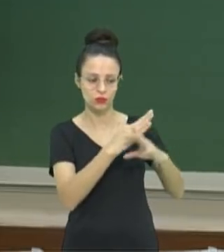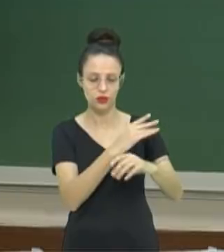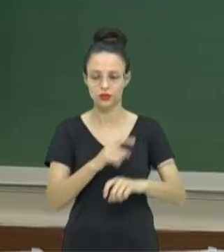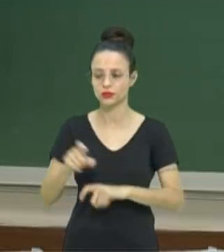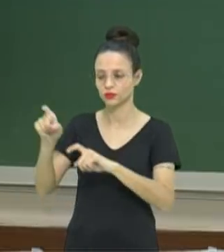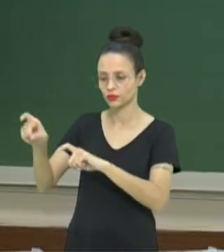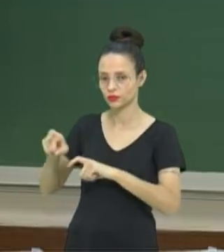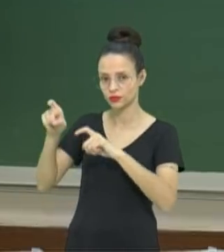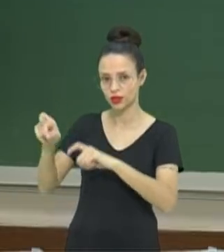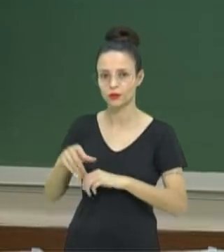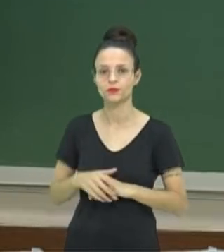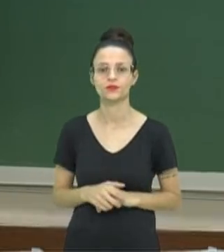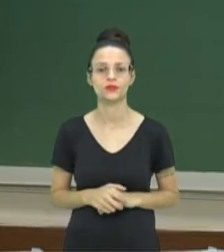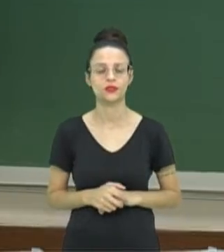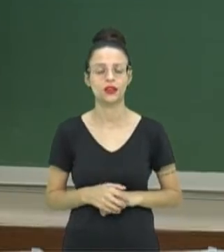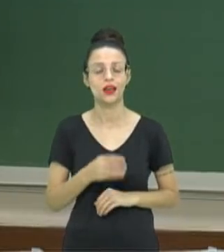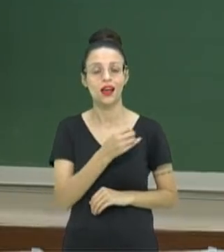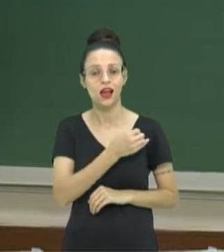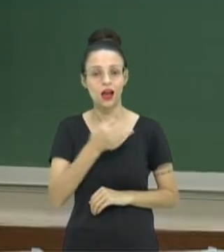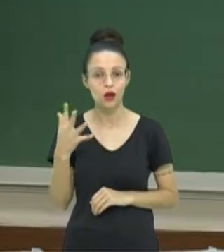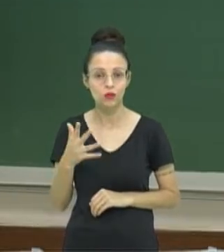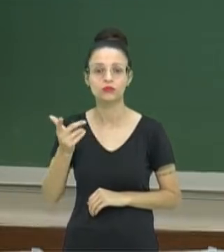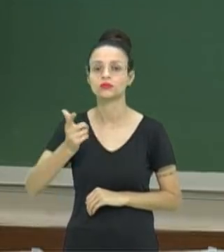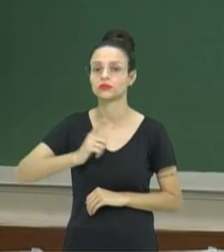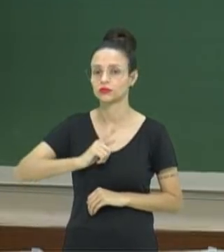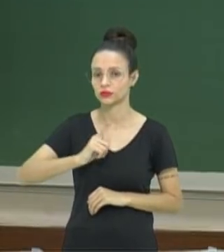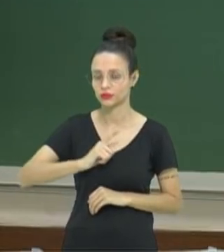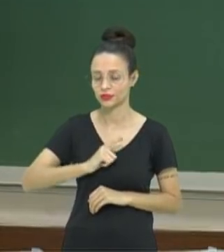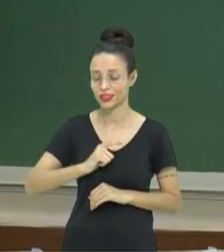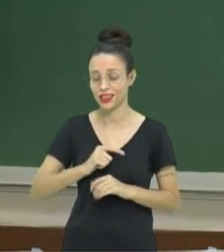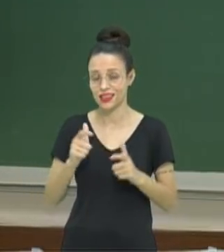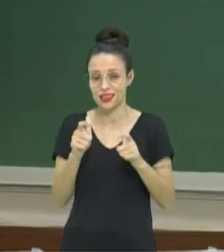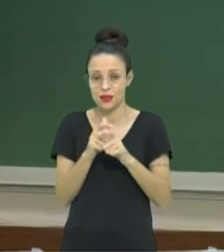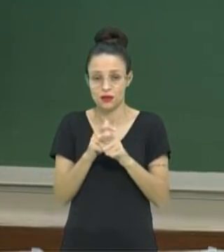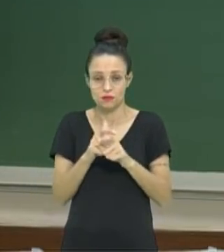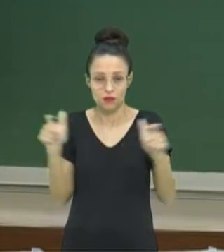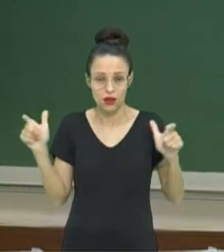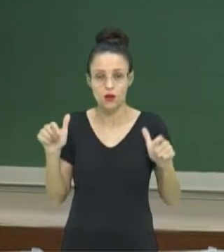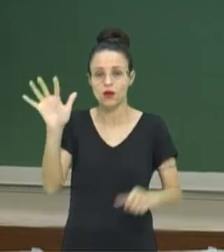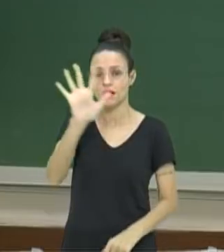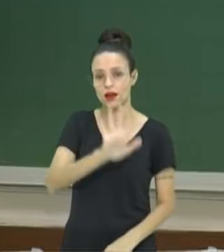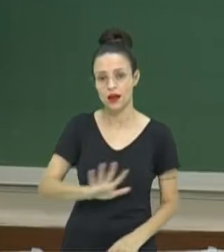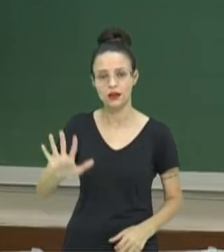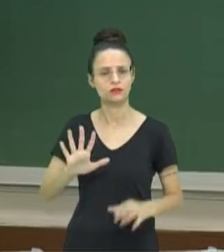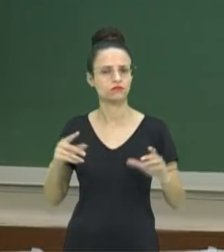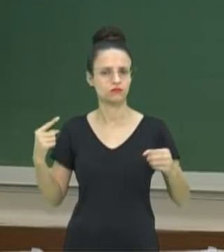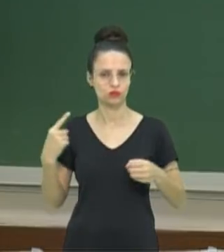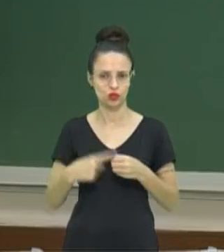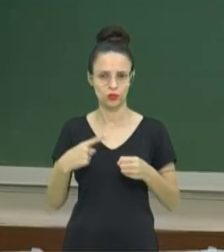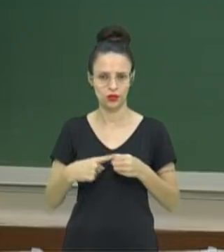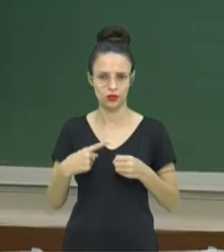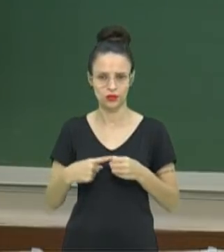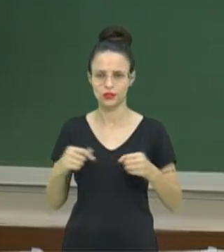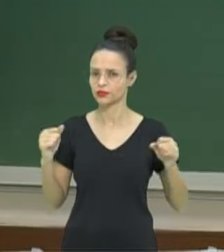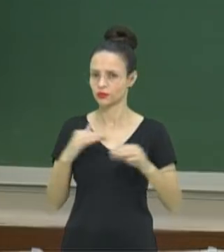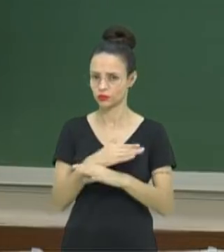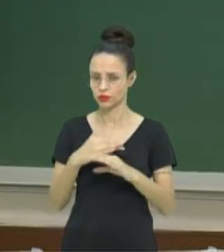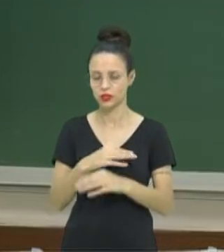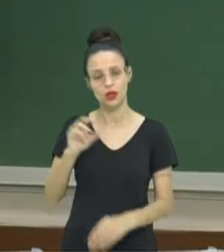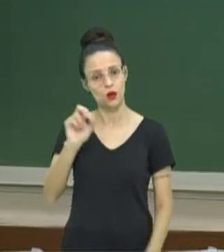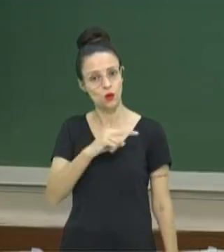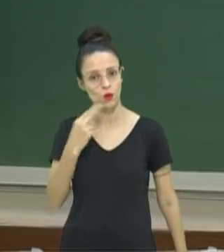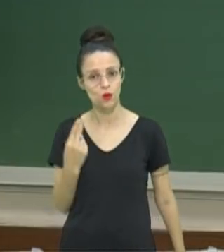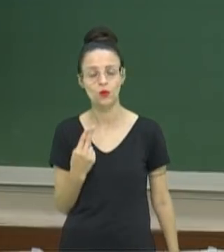espaço rural. Alguns municípios vão ter o total da sua área urbano, certo? Ou